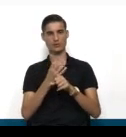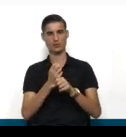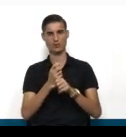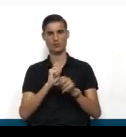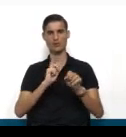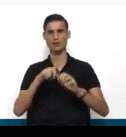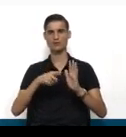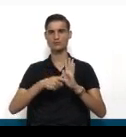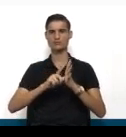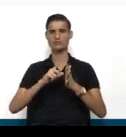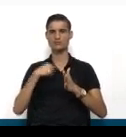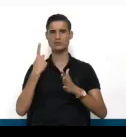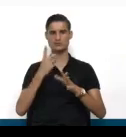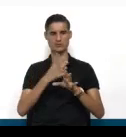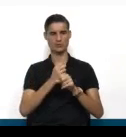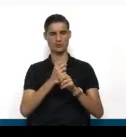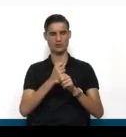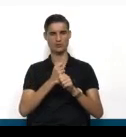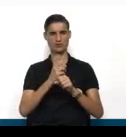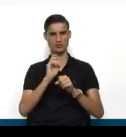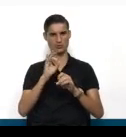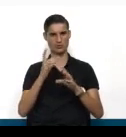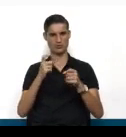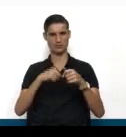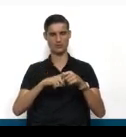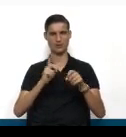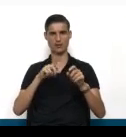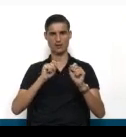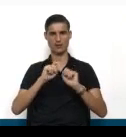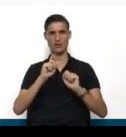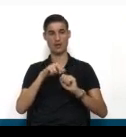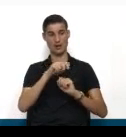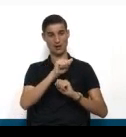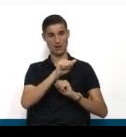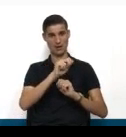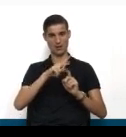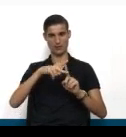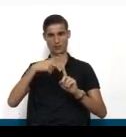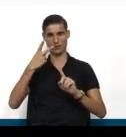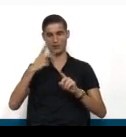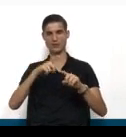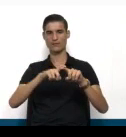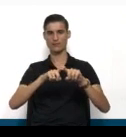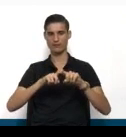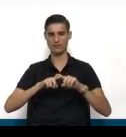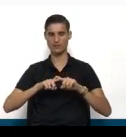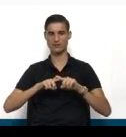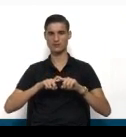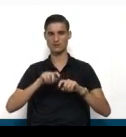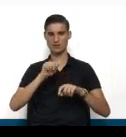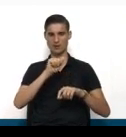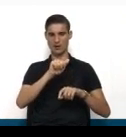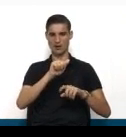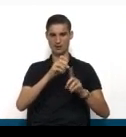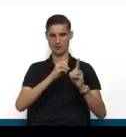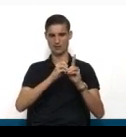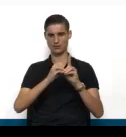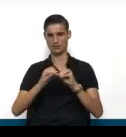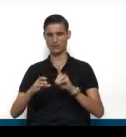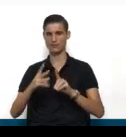Quem que era a nossa equação? Só retomando, olha, era a ao quadrado vezes a